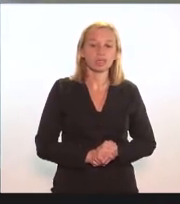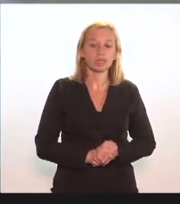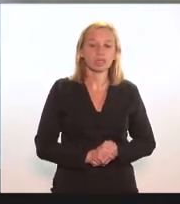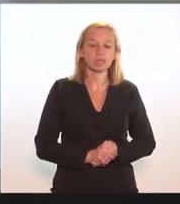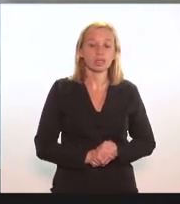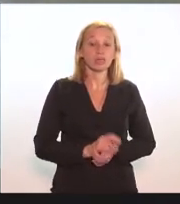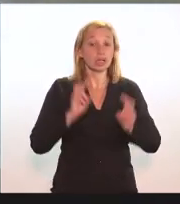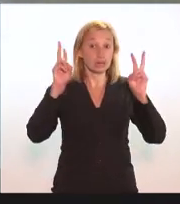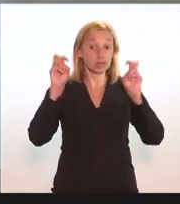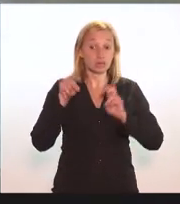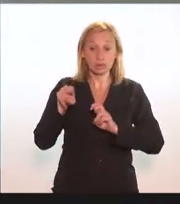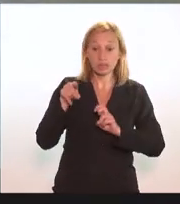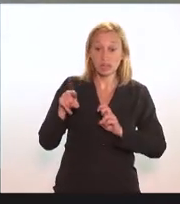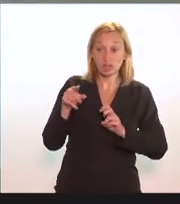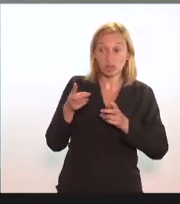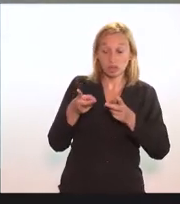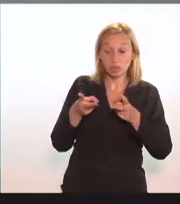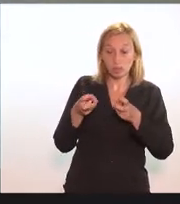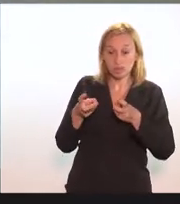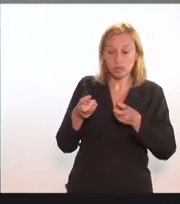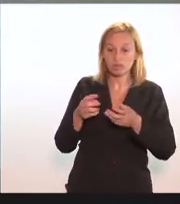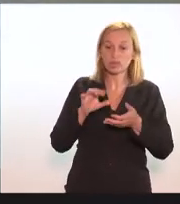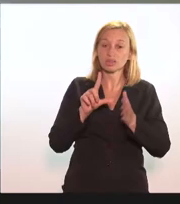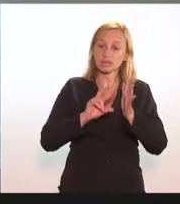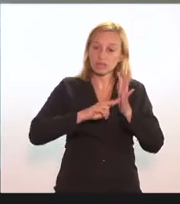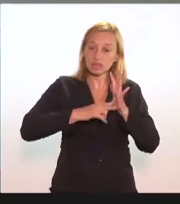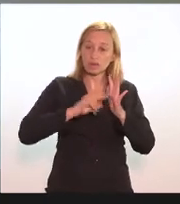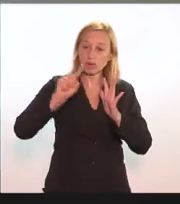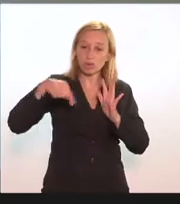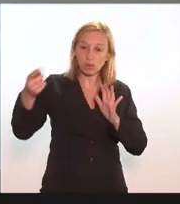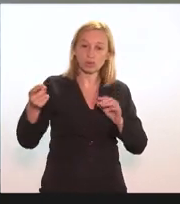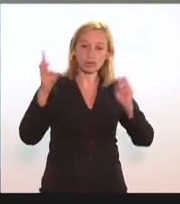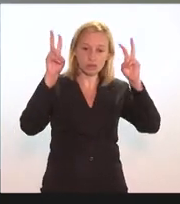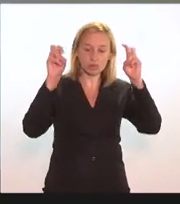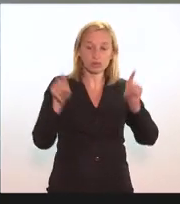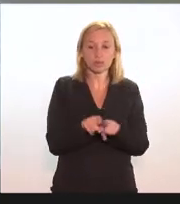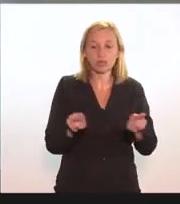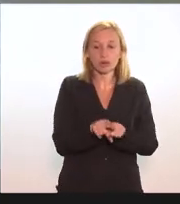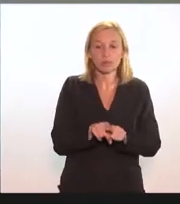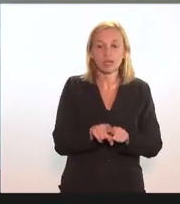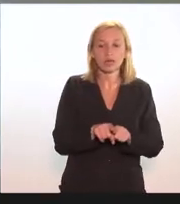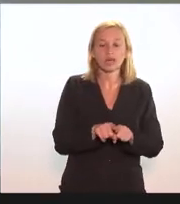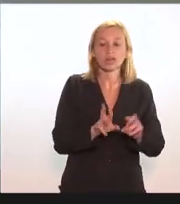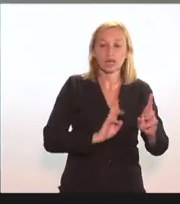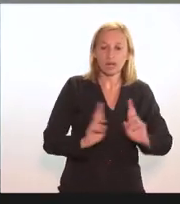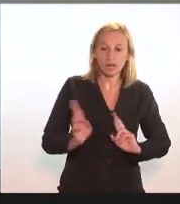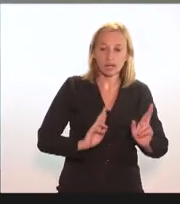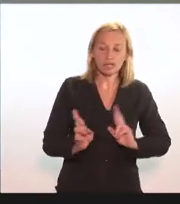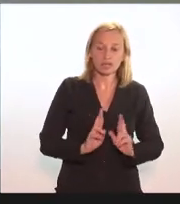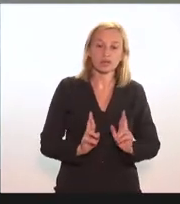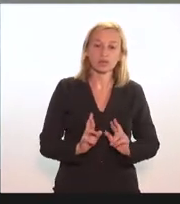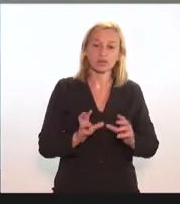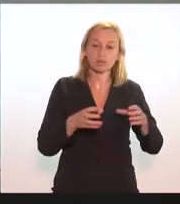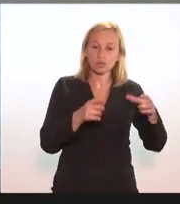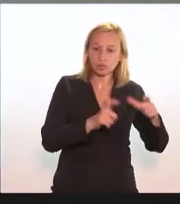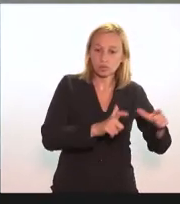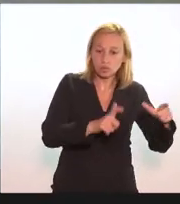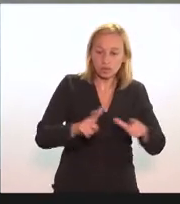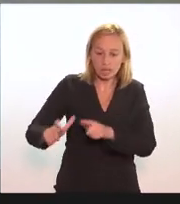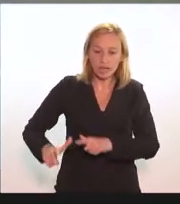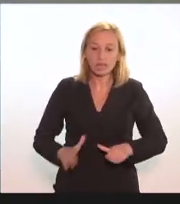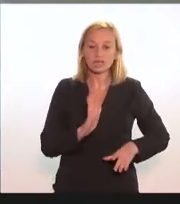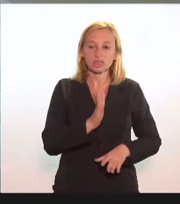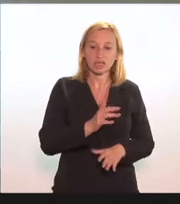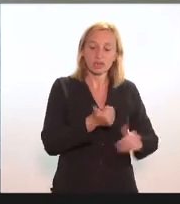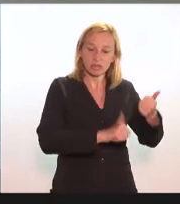Essa questão, a gente está avaliando com o sindicato também outras questões em relação a porte, os auditores já têm, é uma questão que precisa avaliar